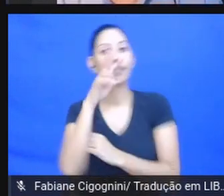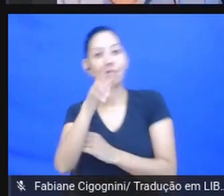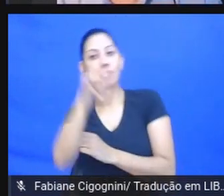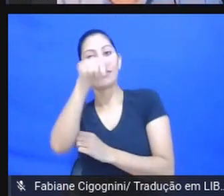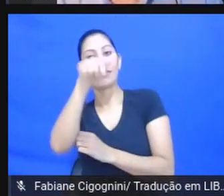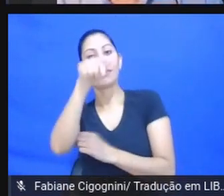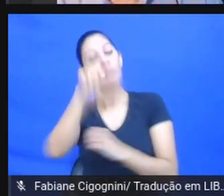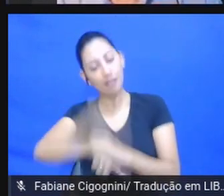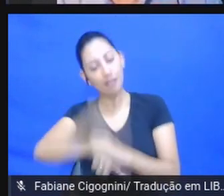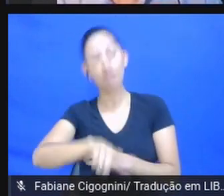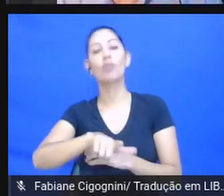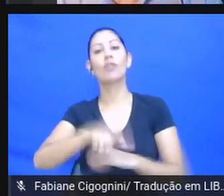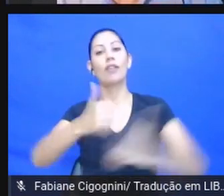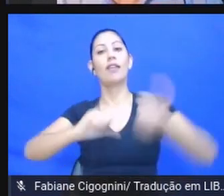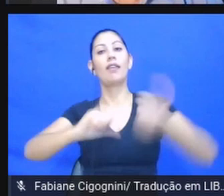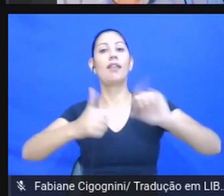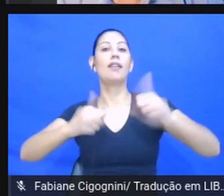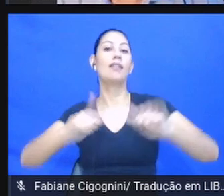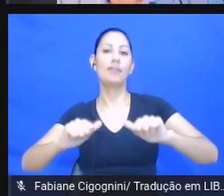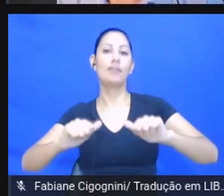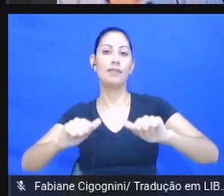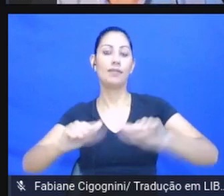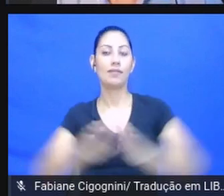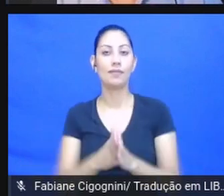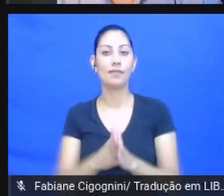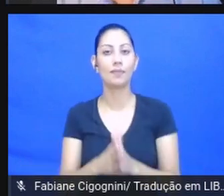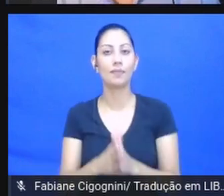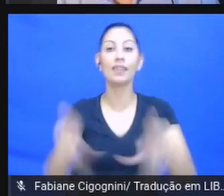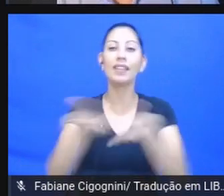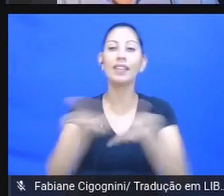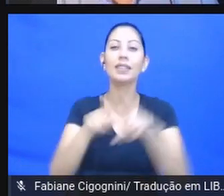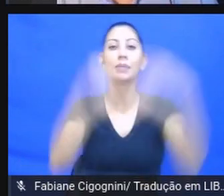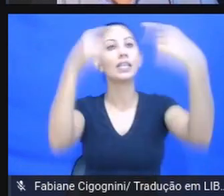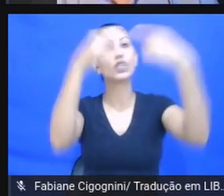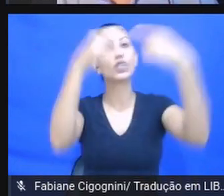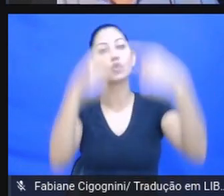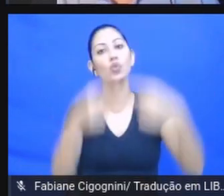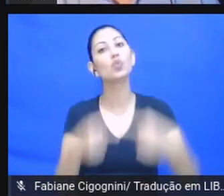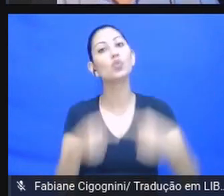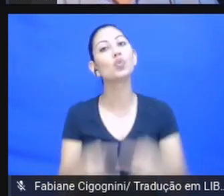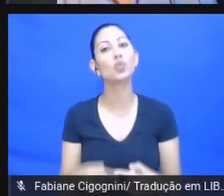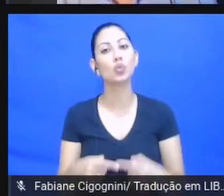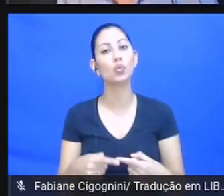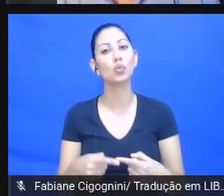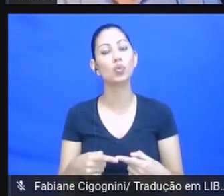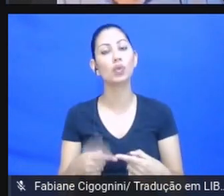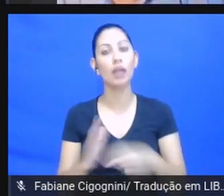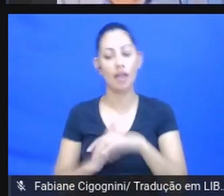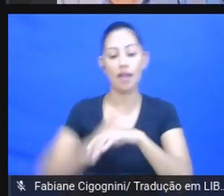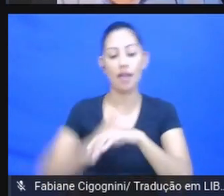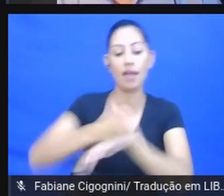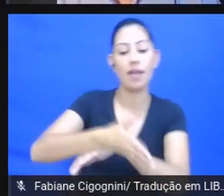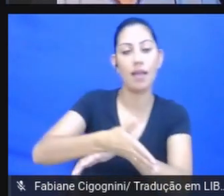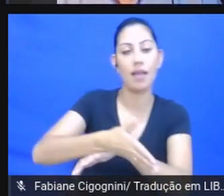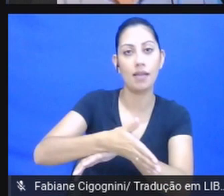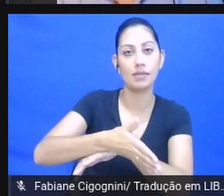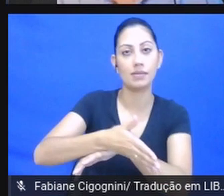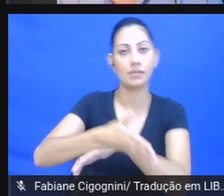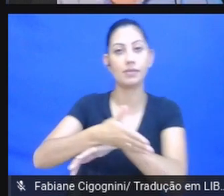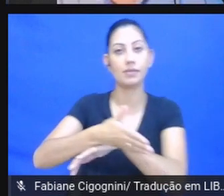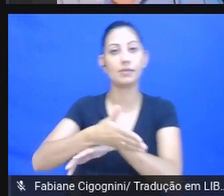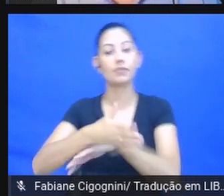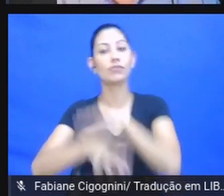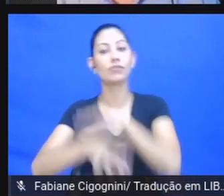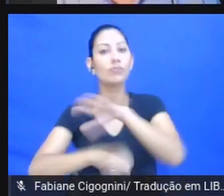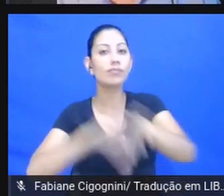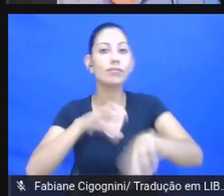por trás de tudo que eu falei a infraestrutura desigual, tanto de acesso como de custo, embora